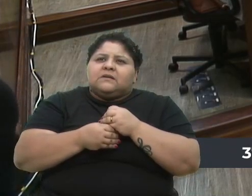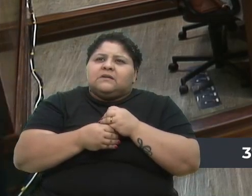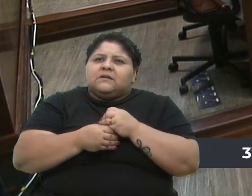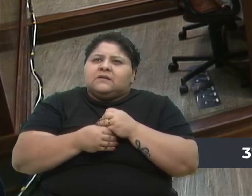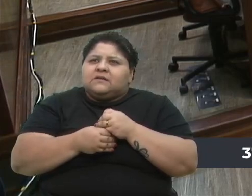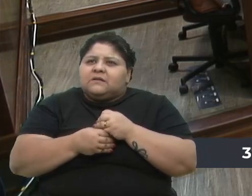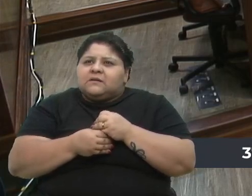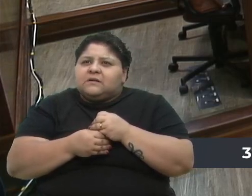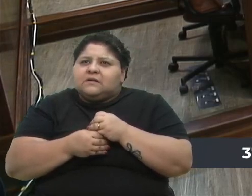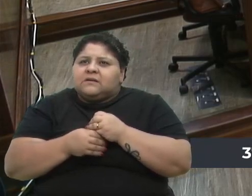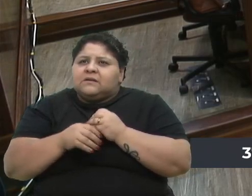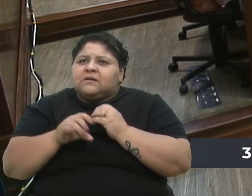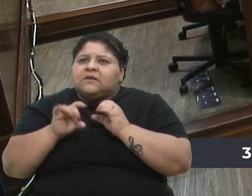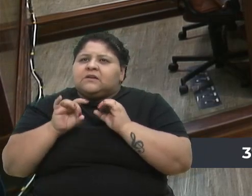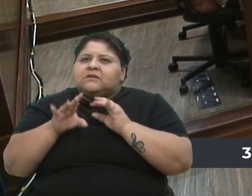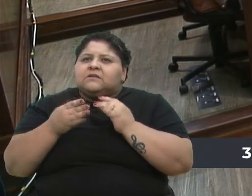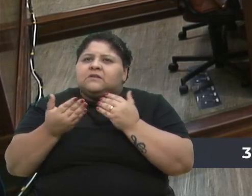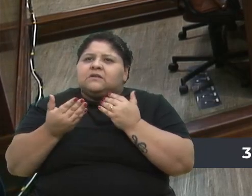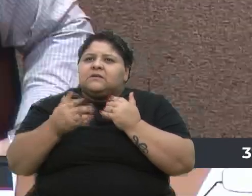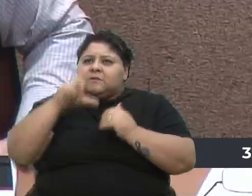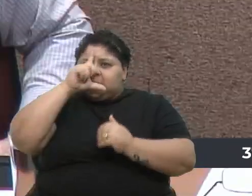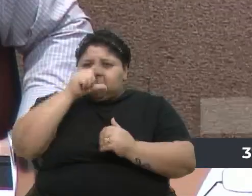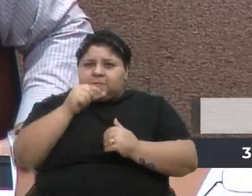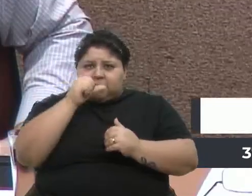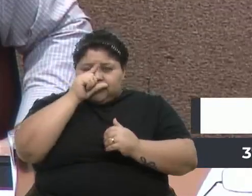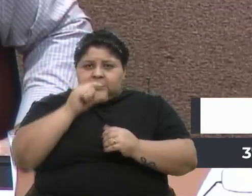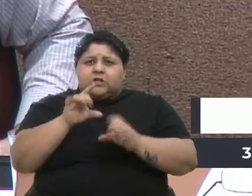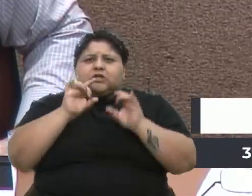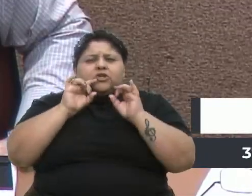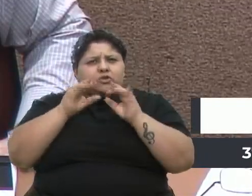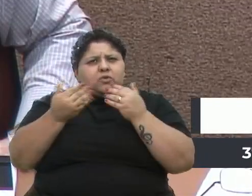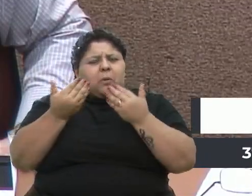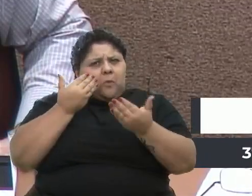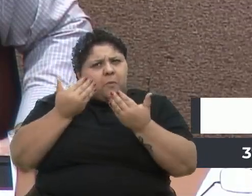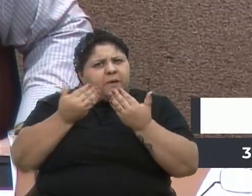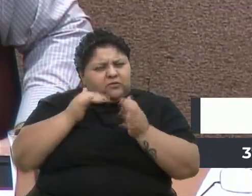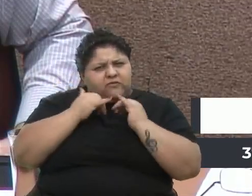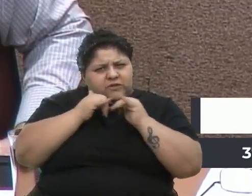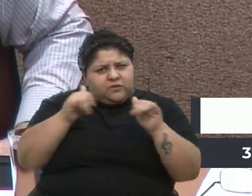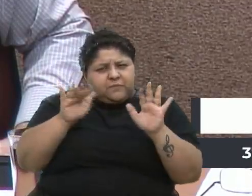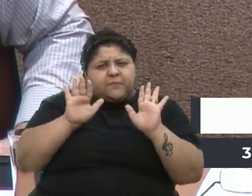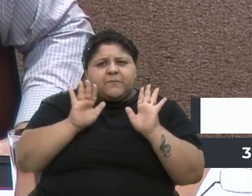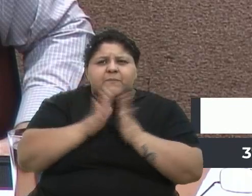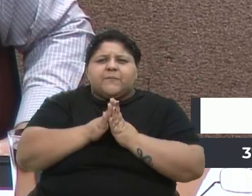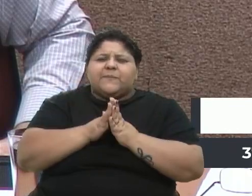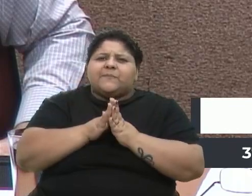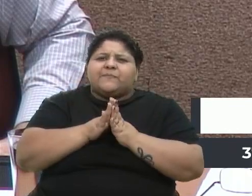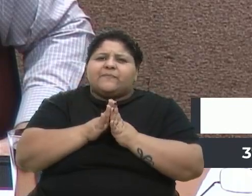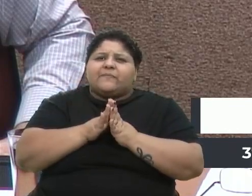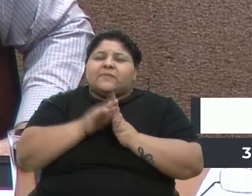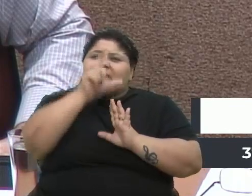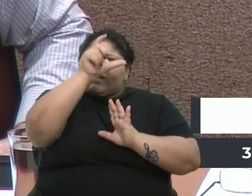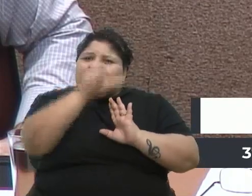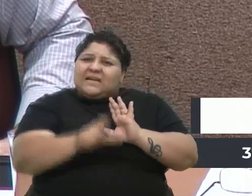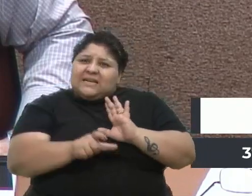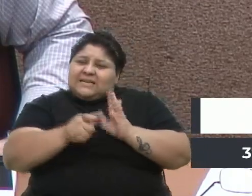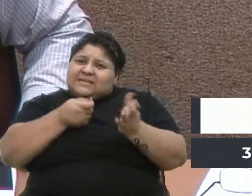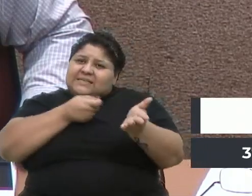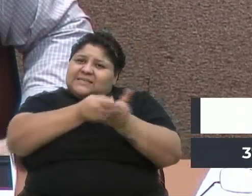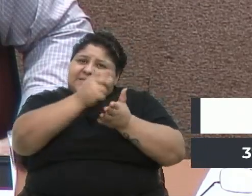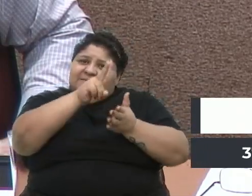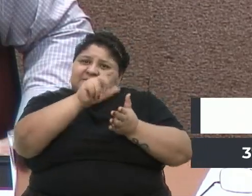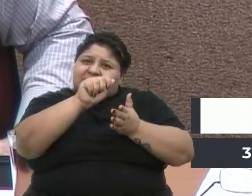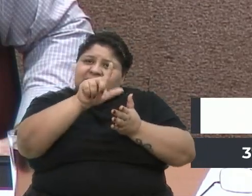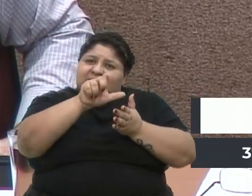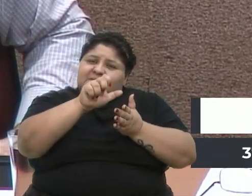a título de informação apenas que eu vou fazer para o senhor. Esse pessoal recebe vale transporte e